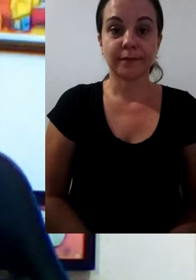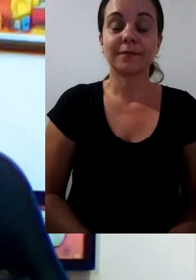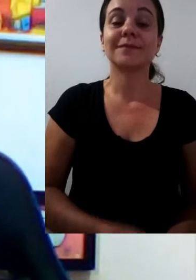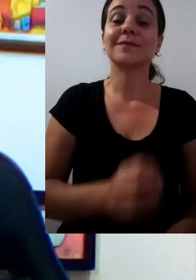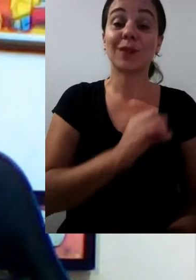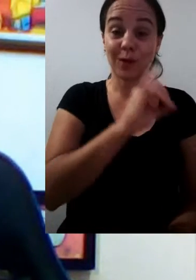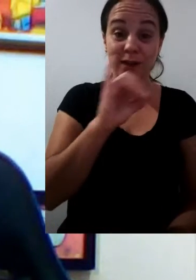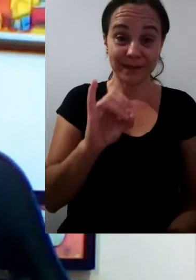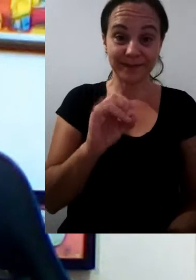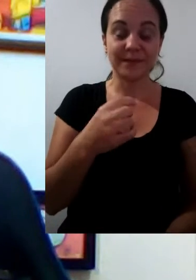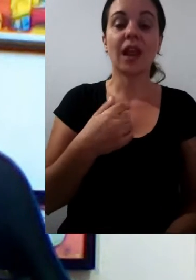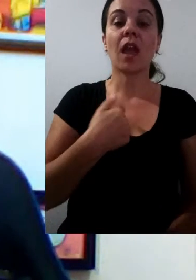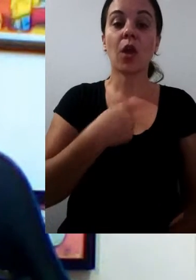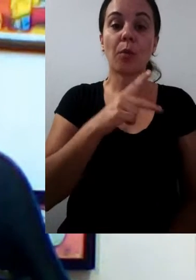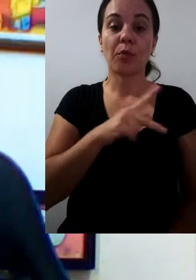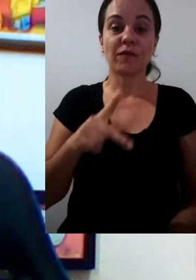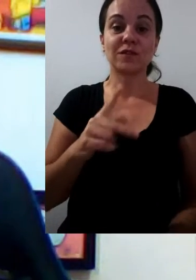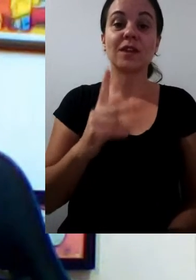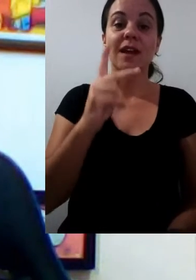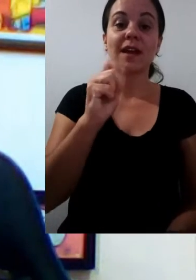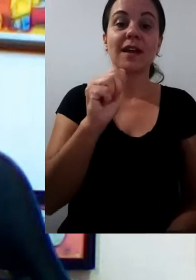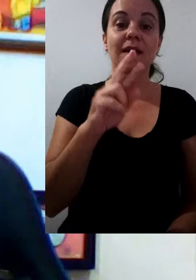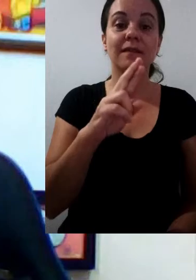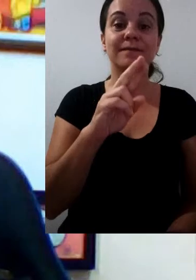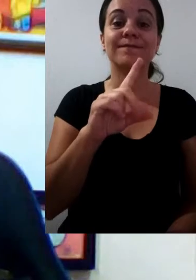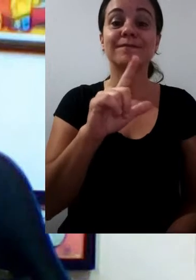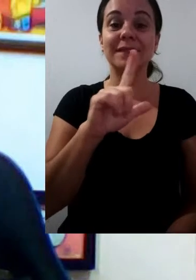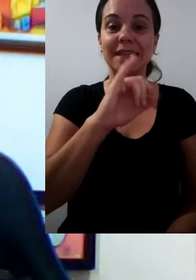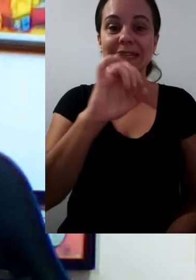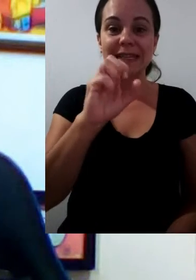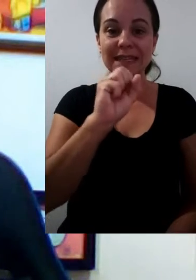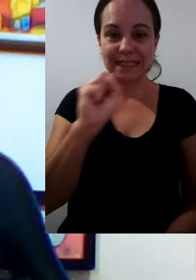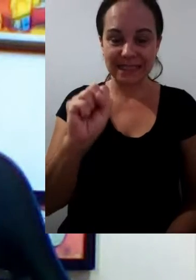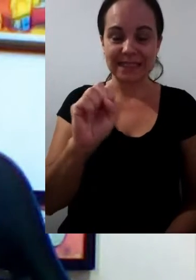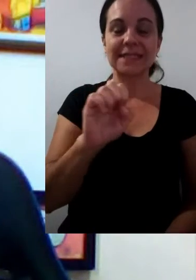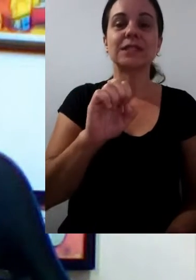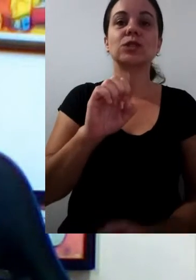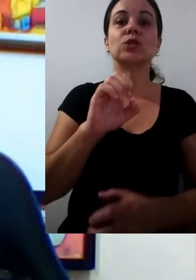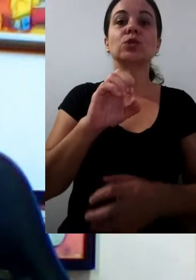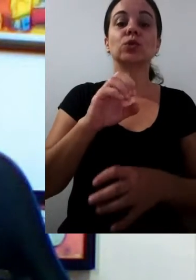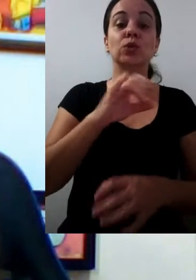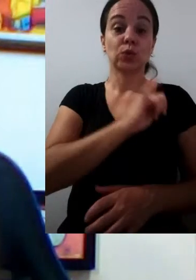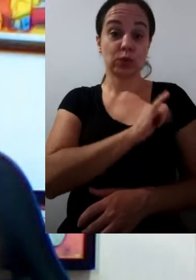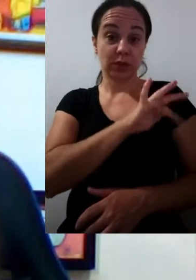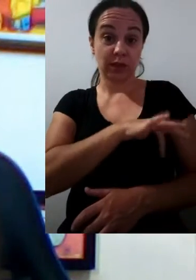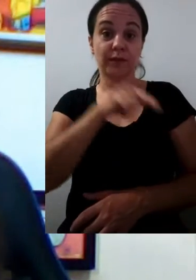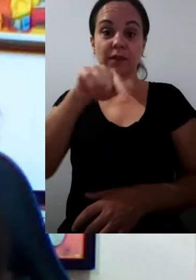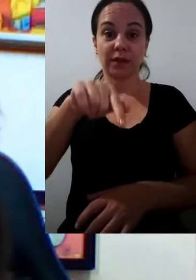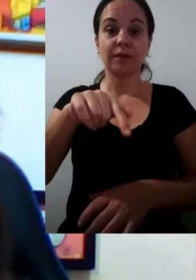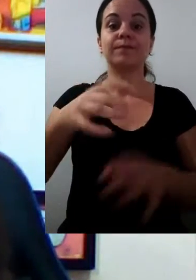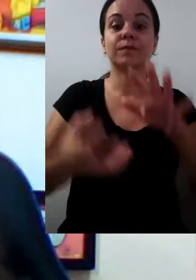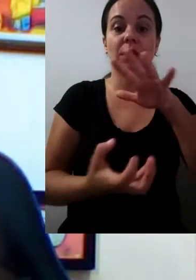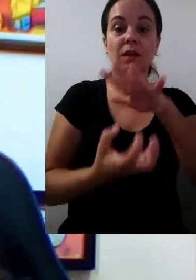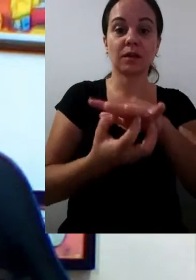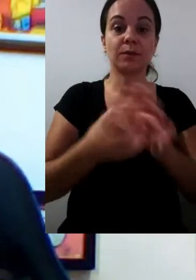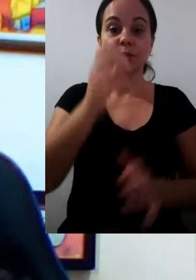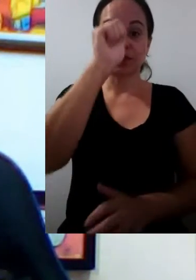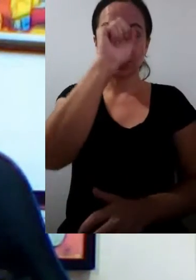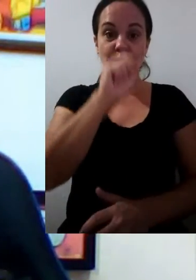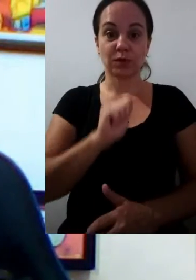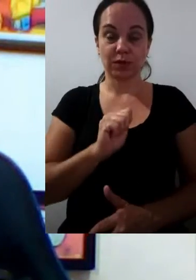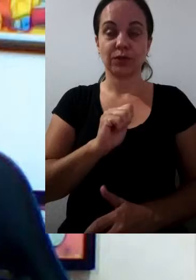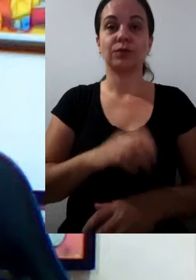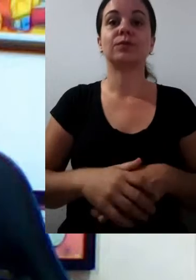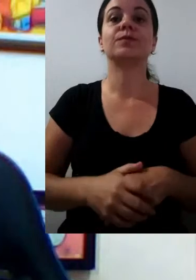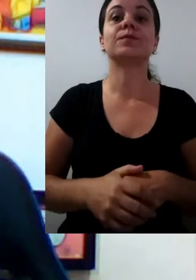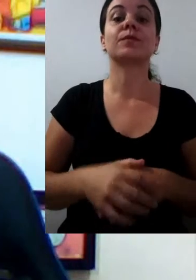Olá, eu sou a professora Carlise Soares Nascimento, do Instituto Federal Farroupilha Campus Santo Ângelo. Atuo nos cursos superiores de Tecnologia em Sistemas